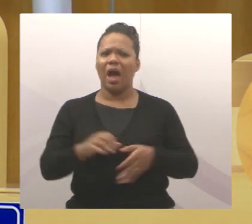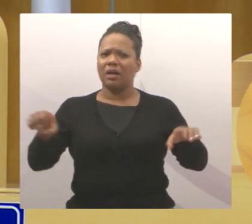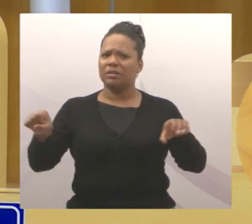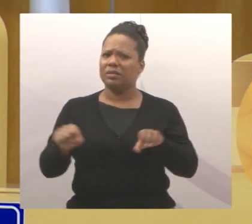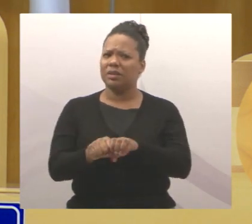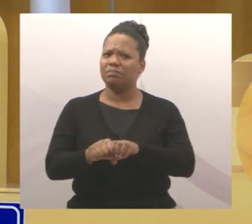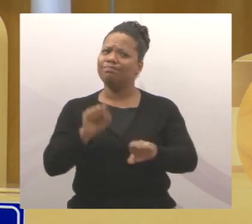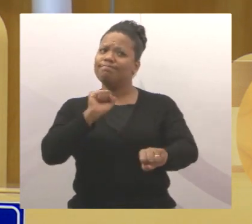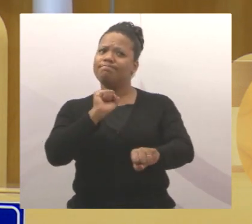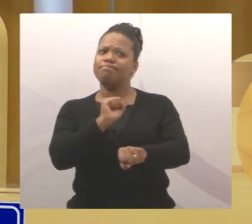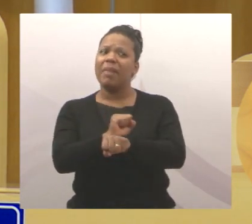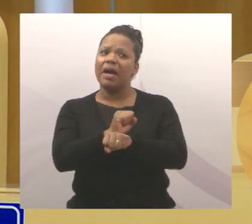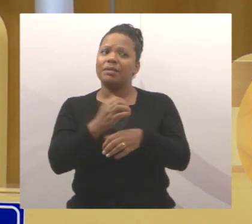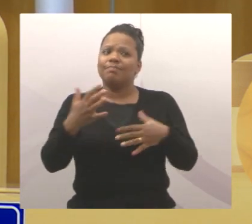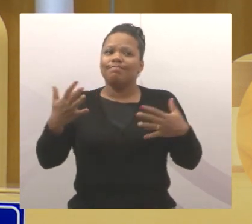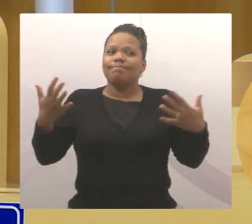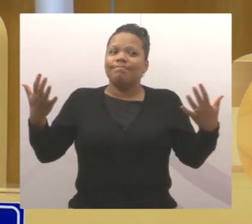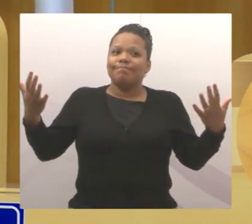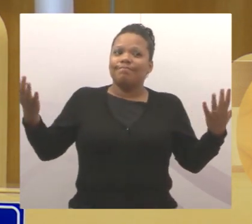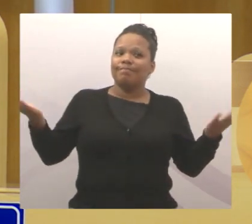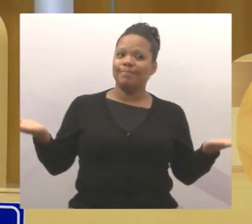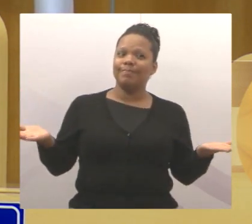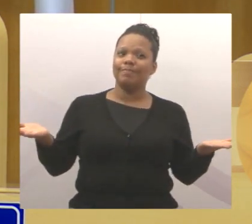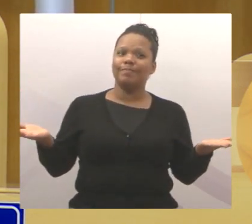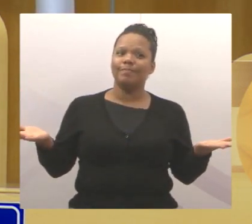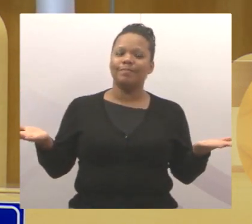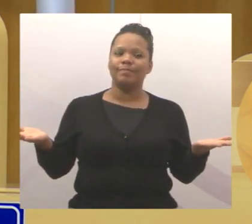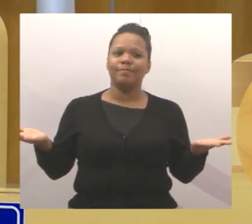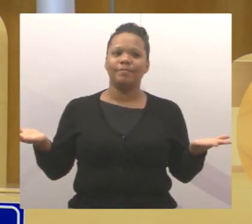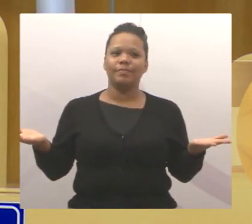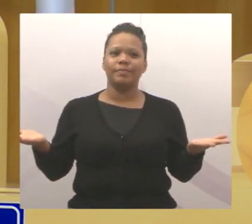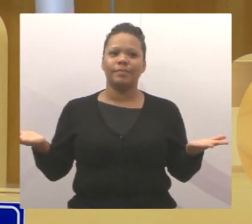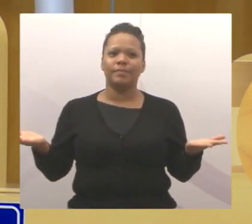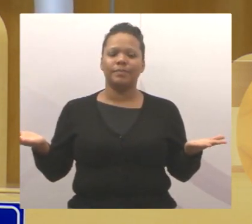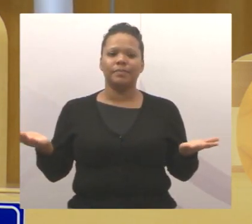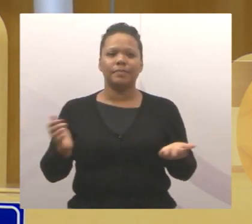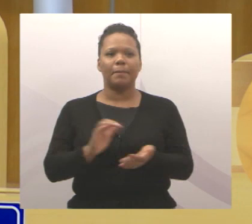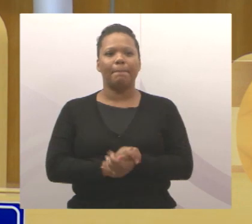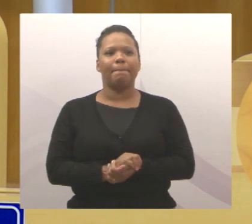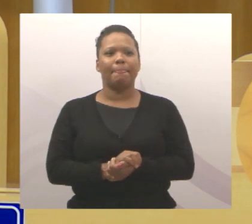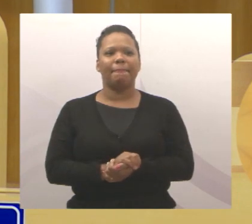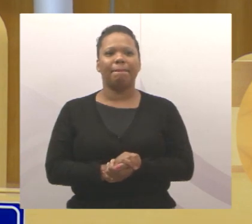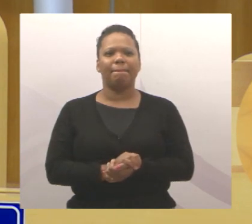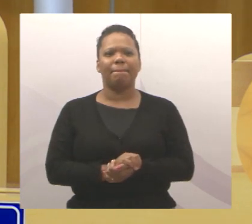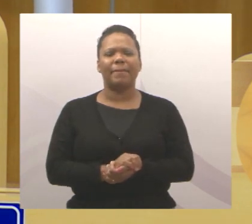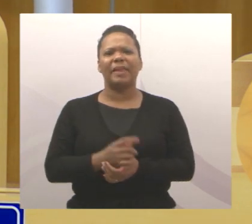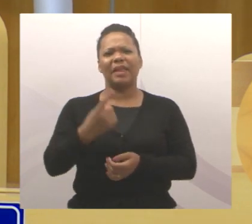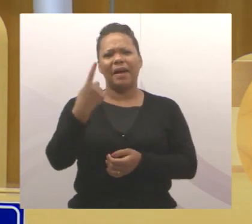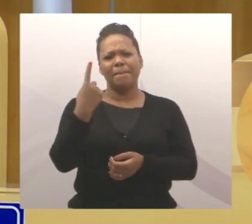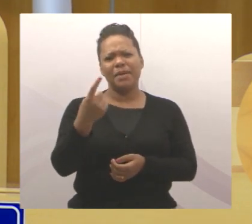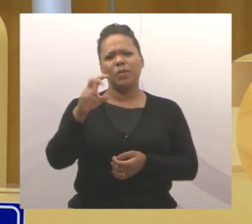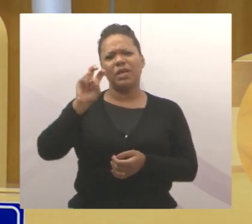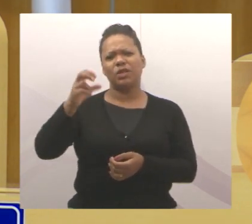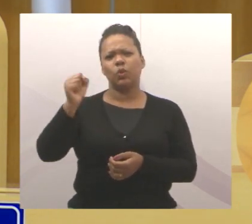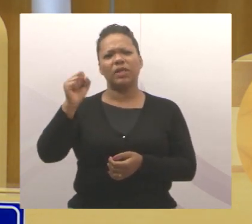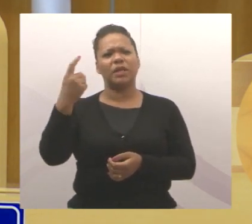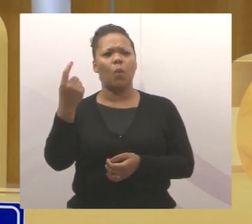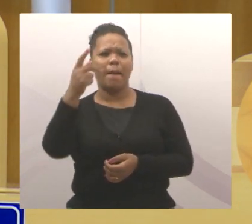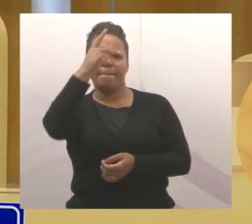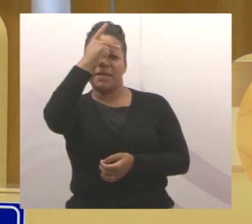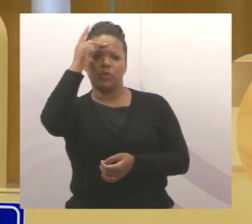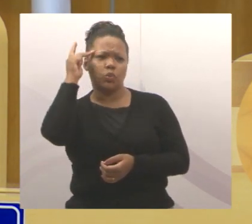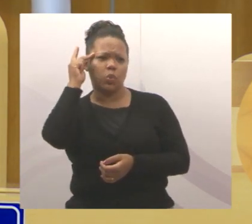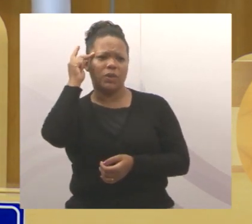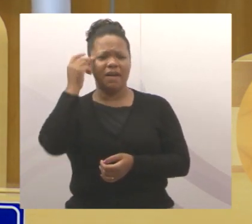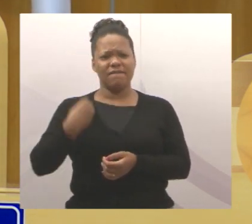ligações. Então nós ficamos diante da seguinte situação: cerca de 1.581